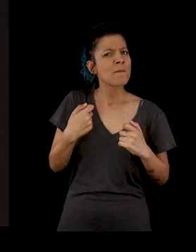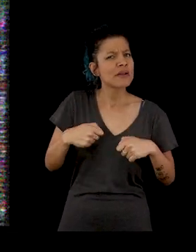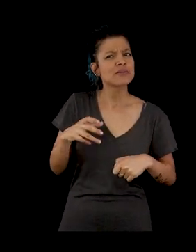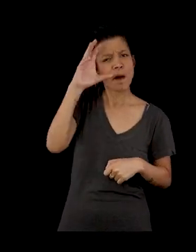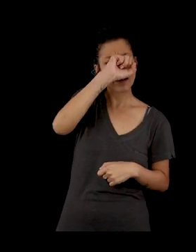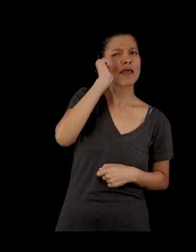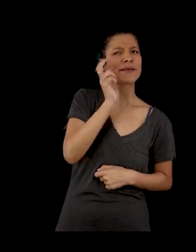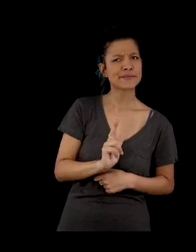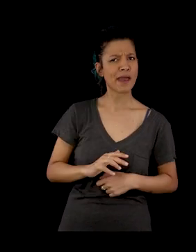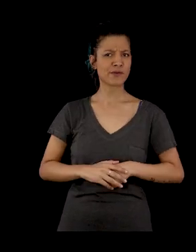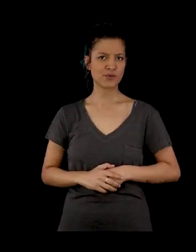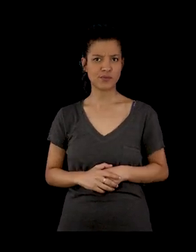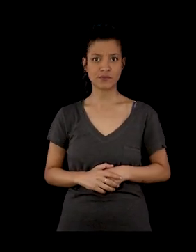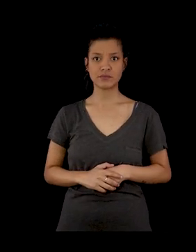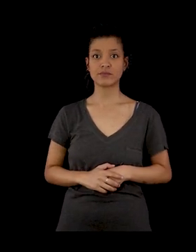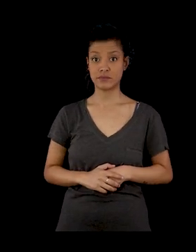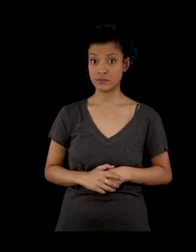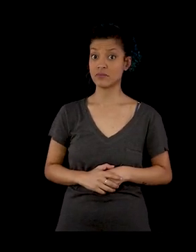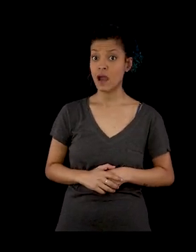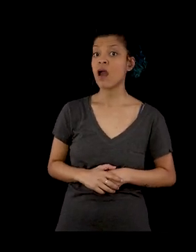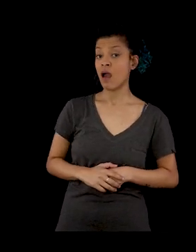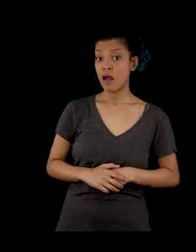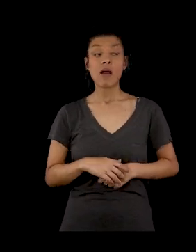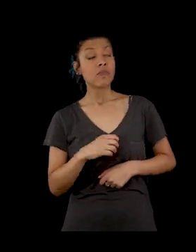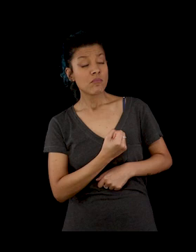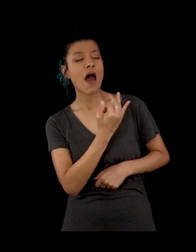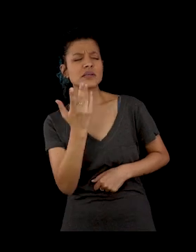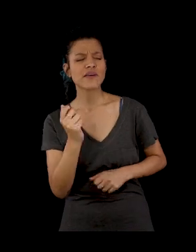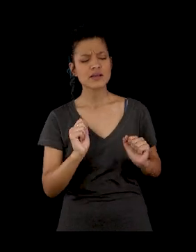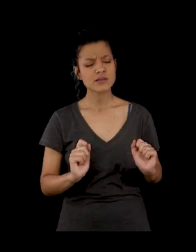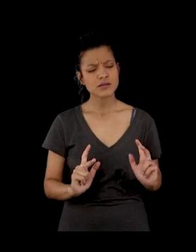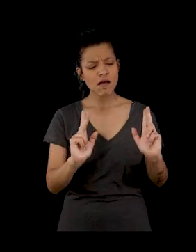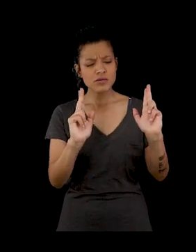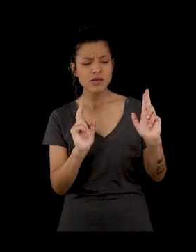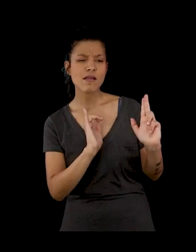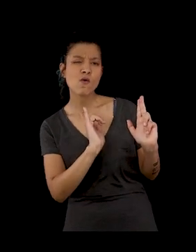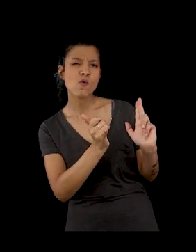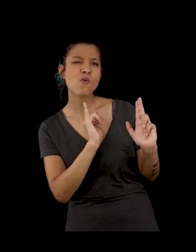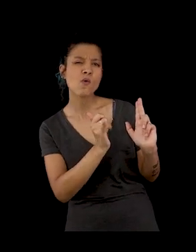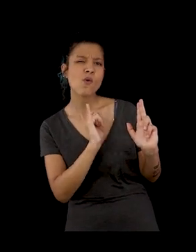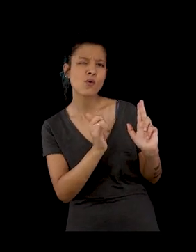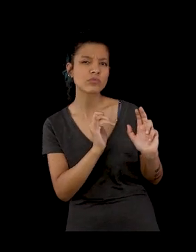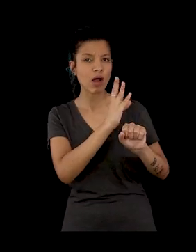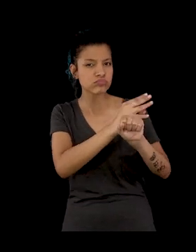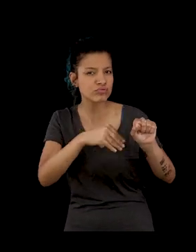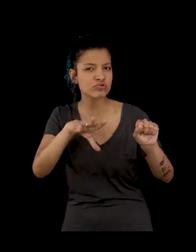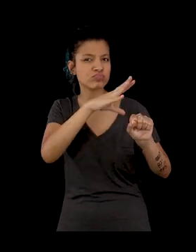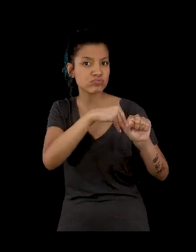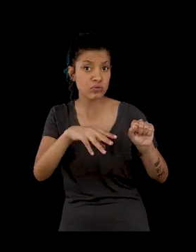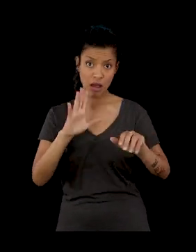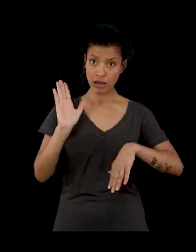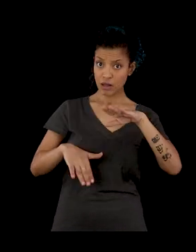jogar. Muitas vezes eu fiz cenas para serem cortadas. Que é uma maneira de você entregar pra o boi. Para negociar outras que poderiam passar